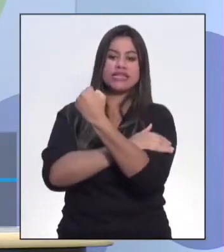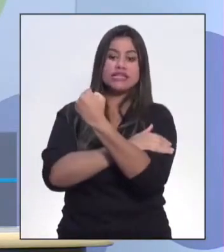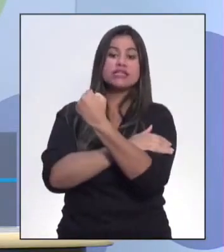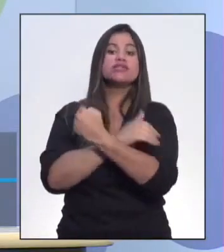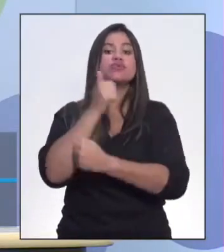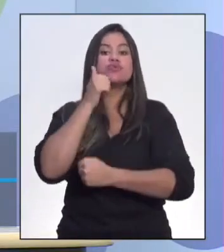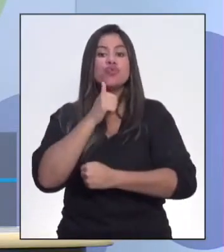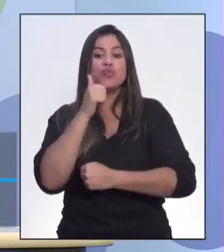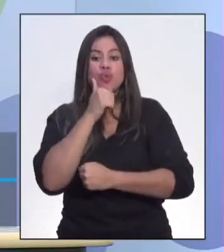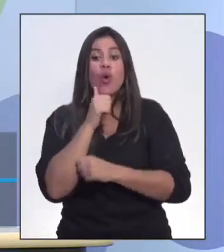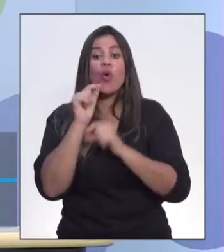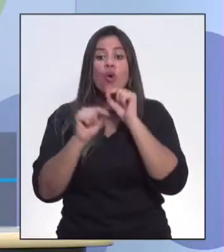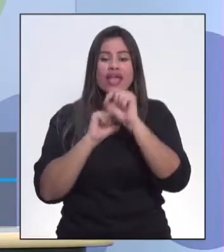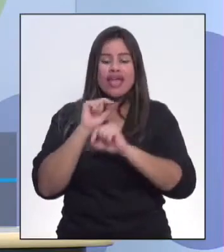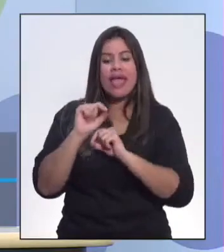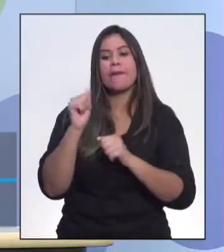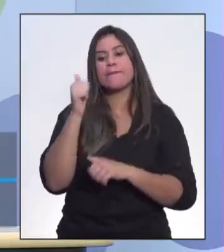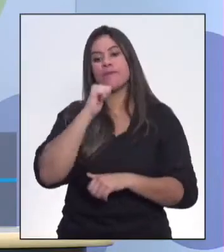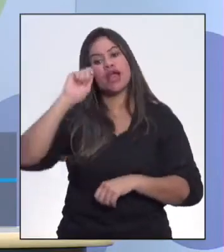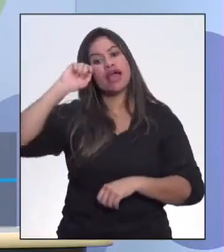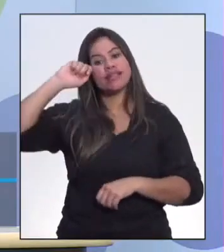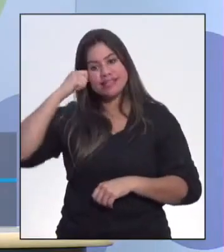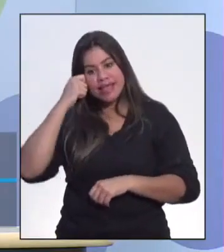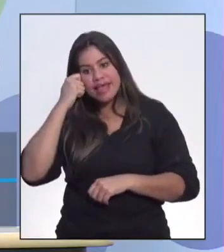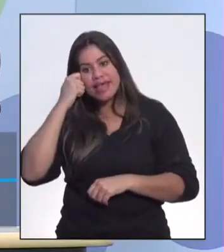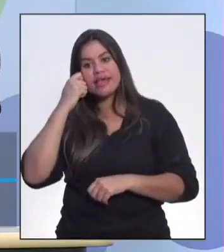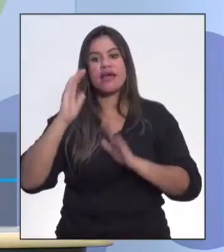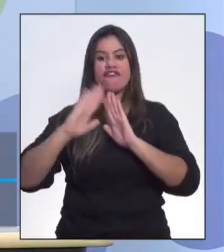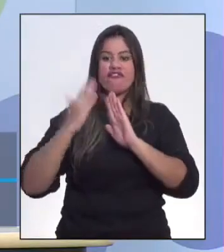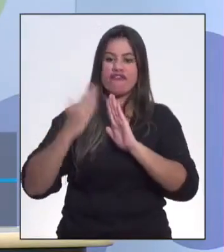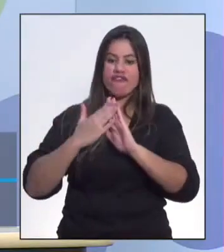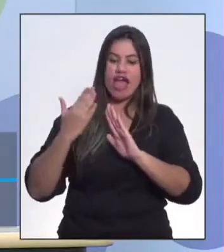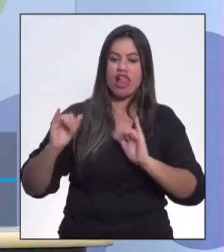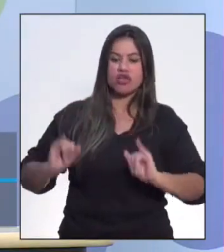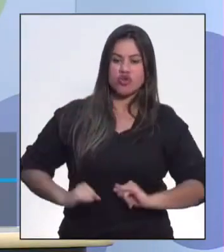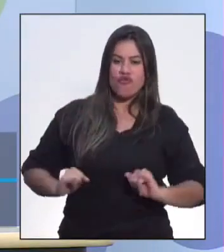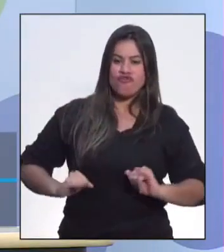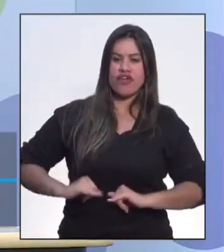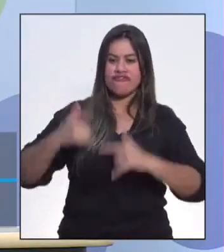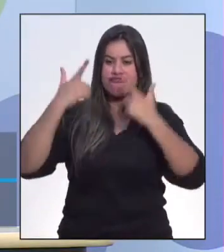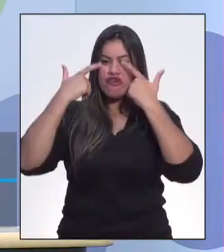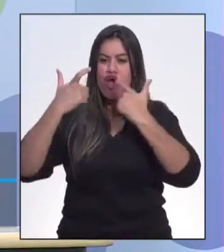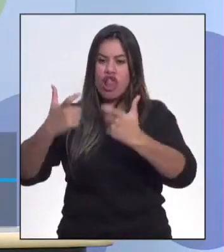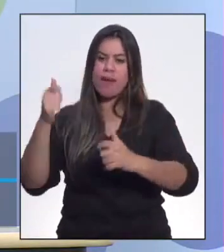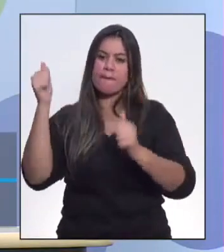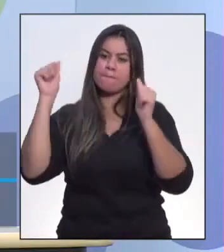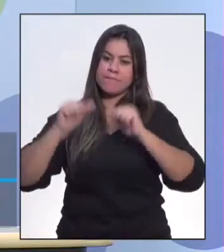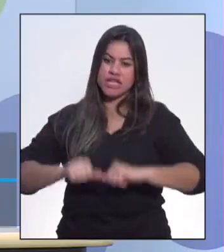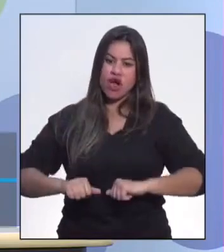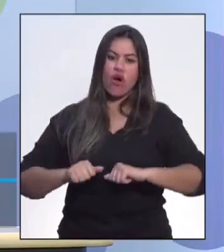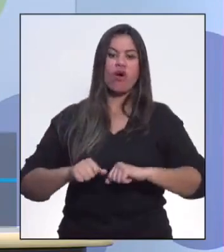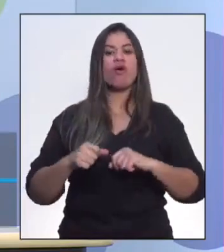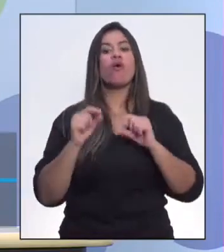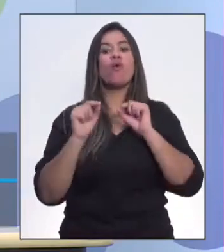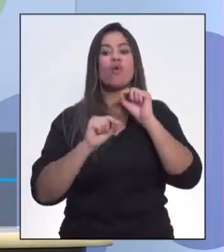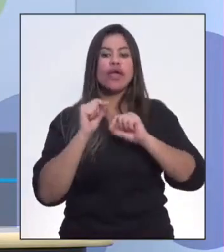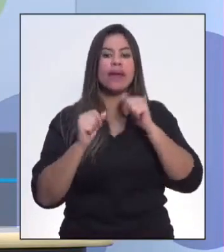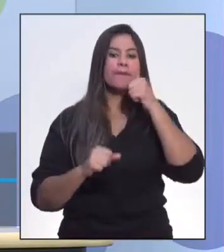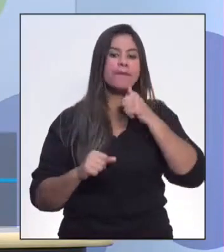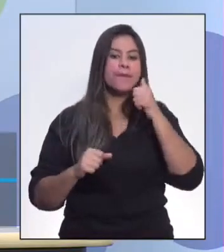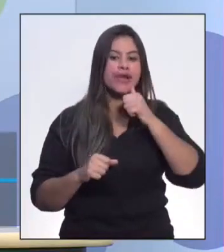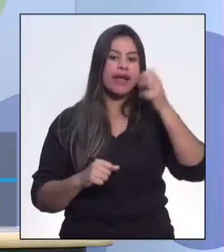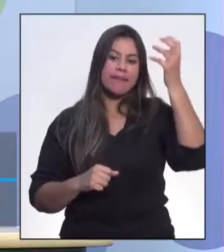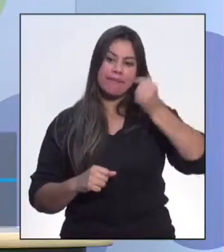as pessoas vão sofrer. Né? Uma mulher negra, periférica, vai sofrer uma violência e vai ter diferenças de uma mulher que